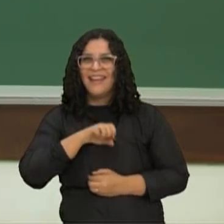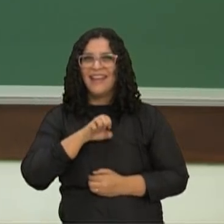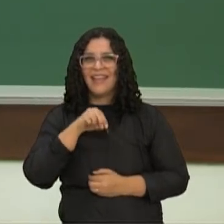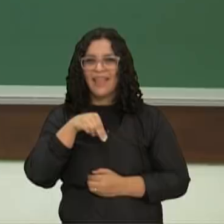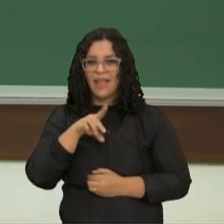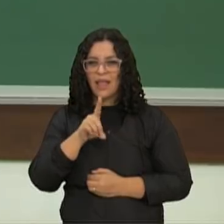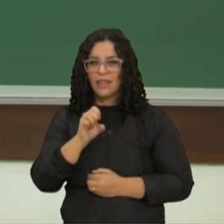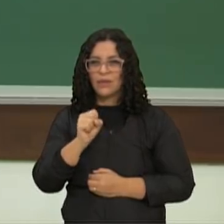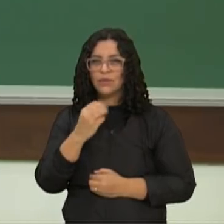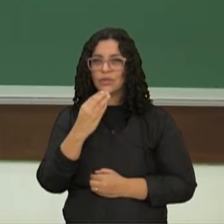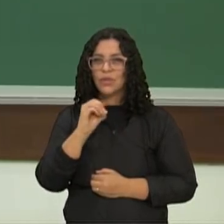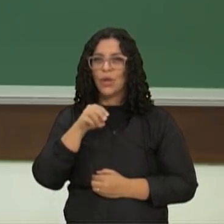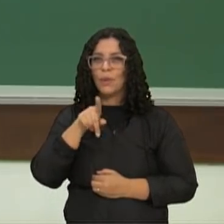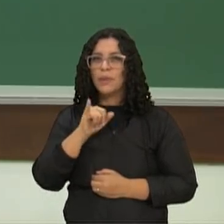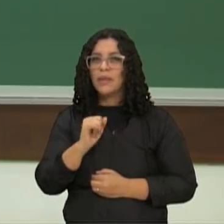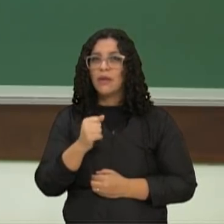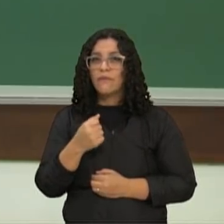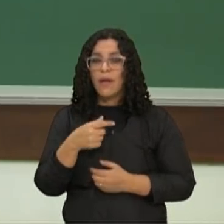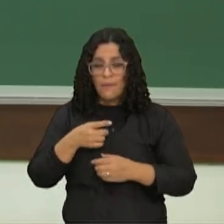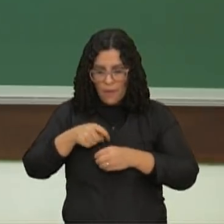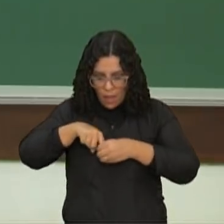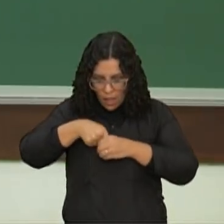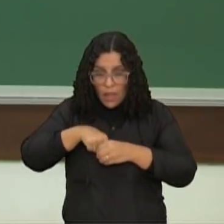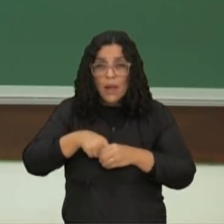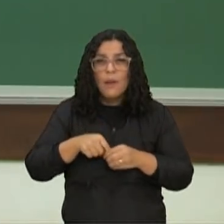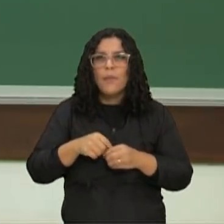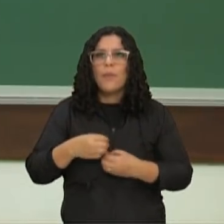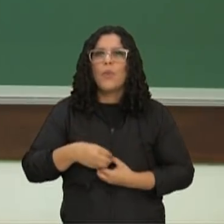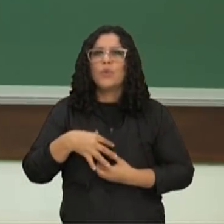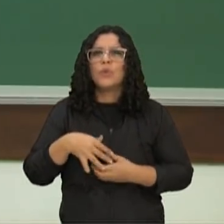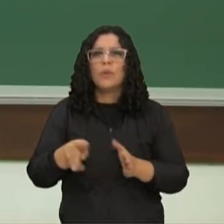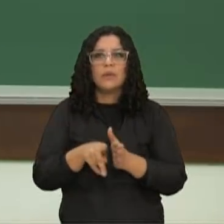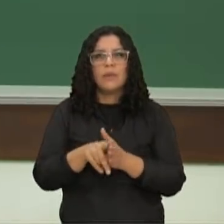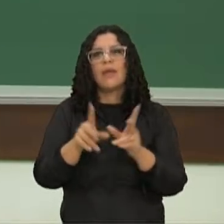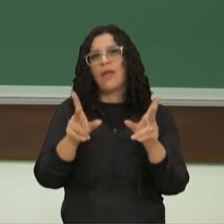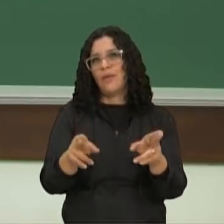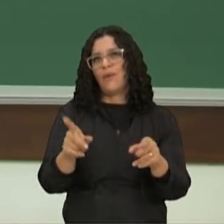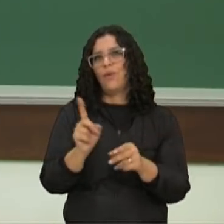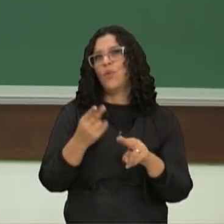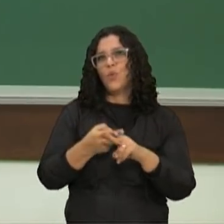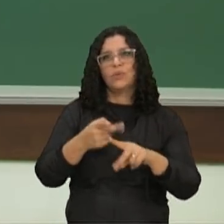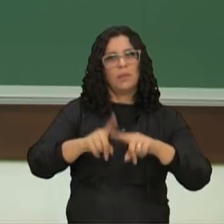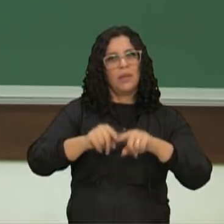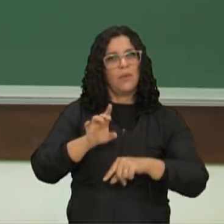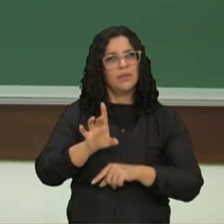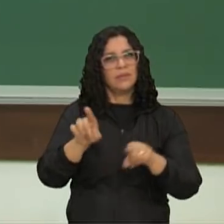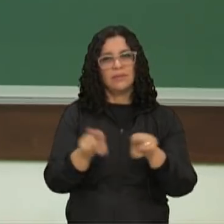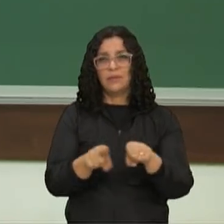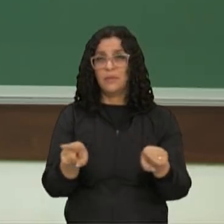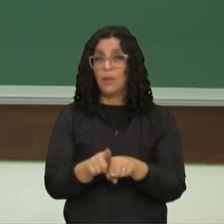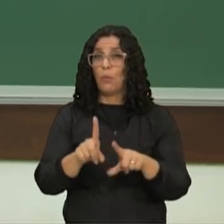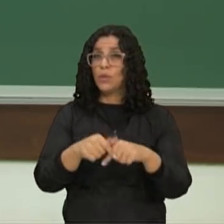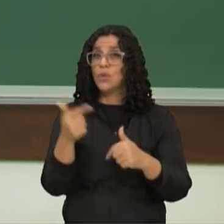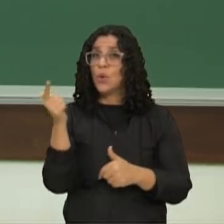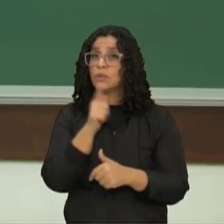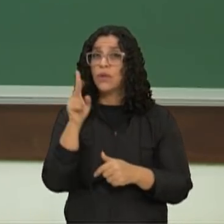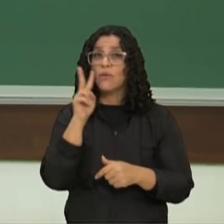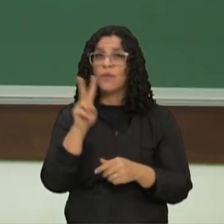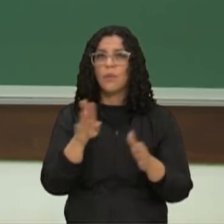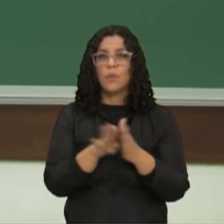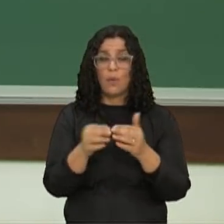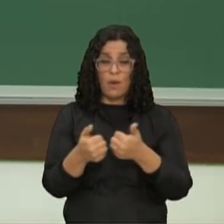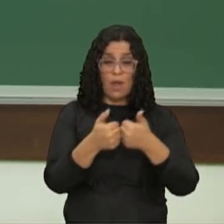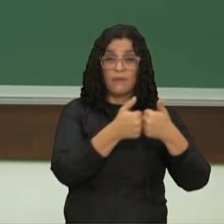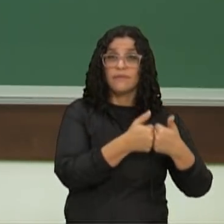uma observação do que está ocorrendo no seu estômago, é utilizado esse constituinte também. Então aí você consegue estar pegando o componente